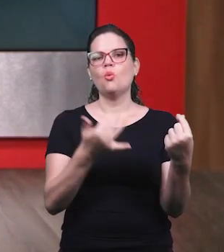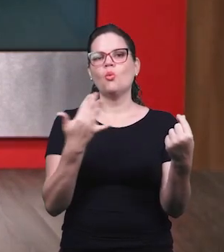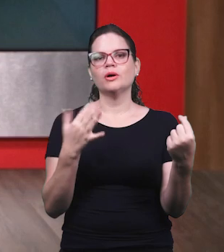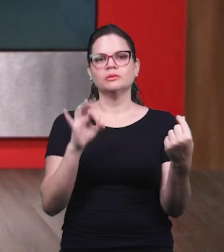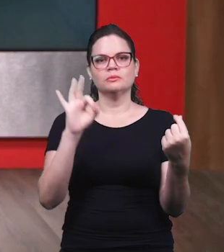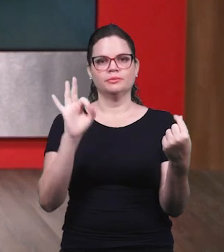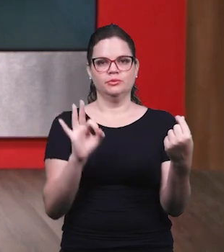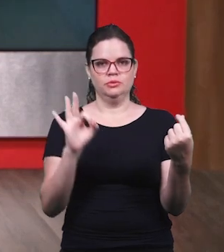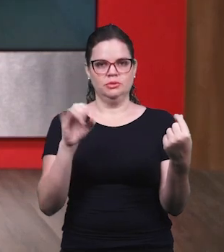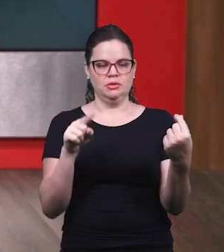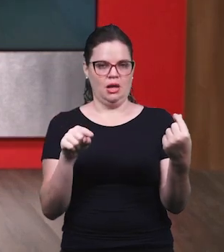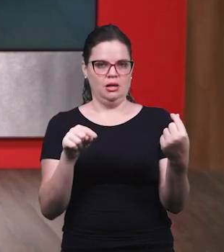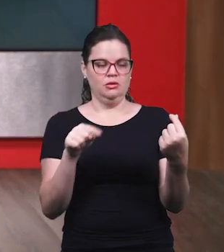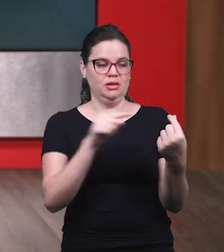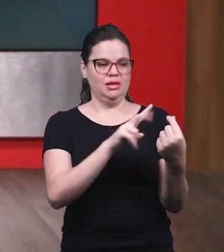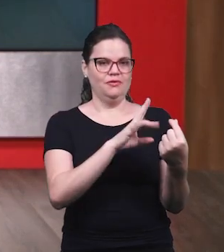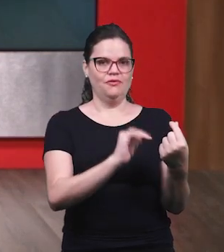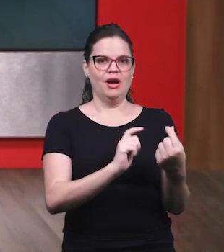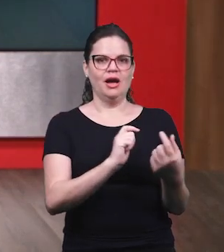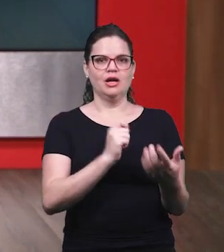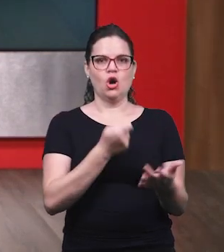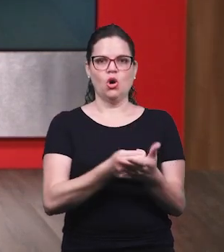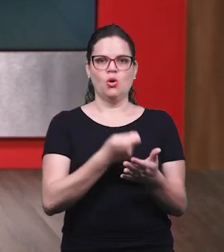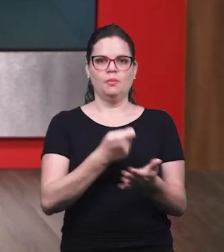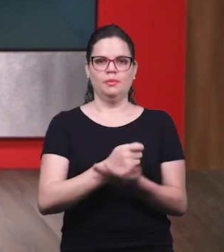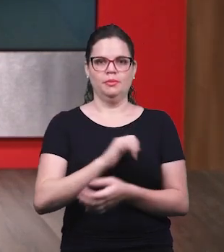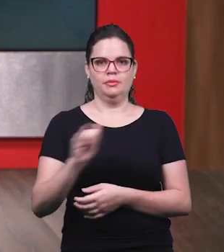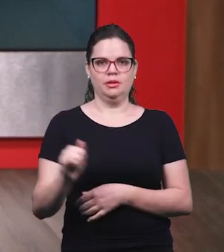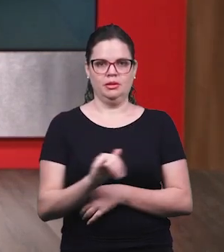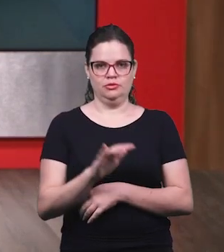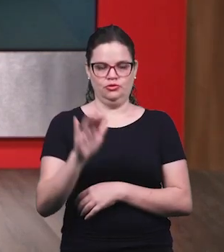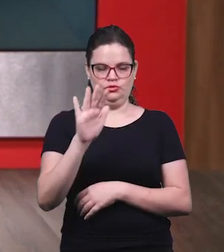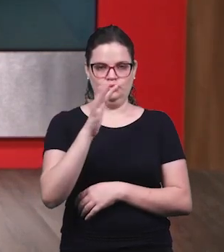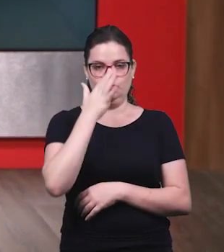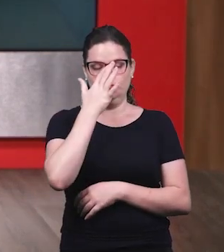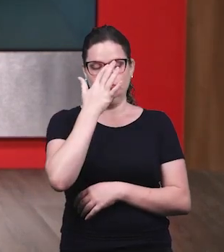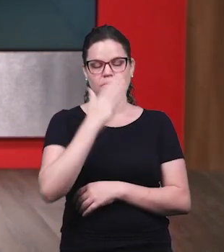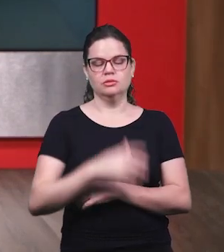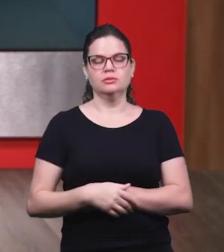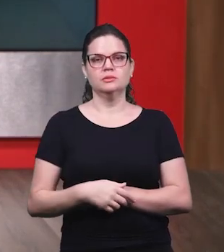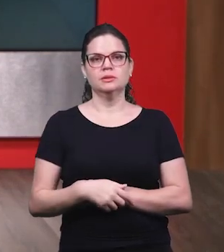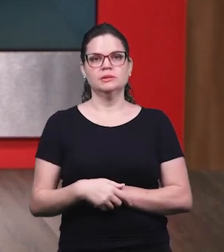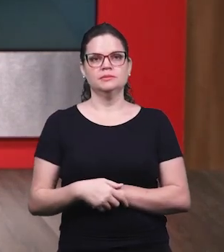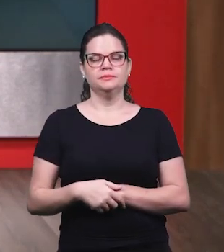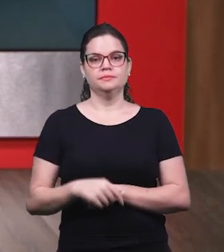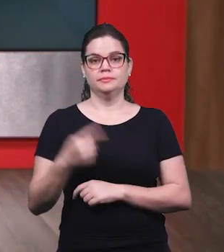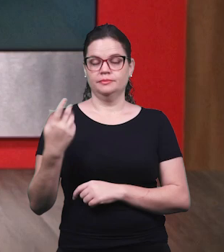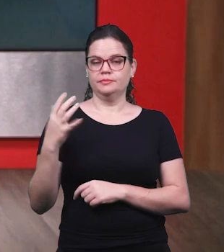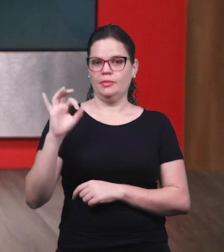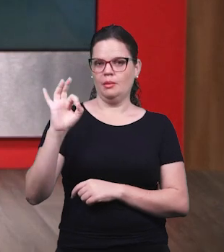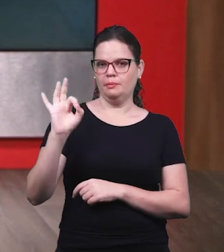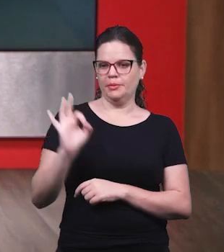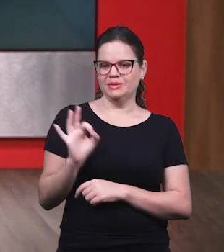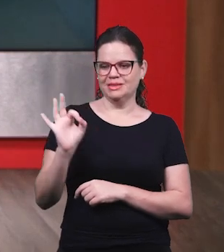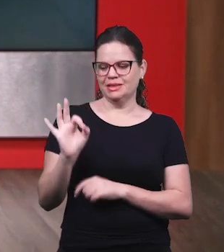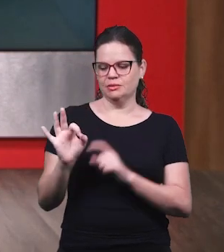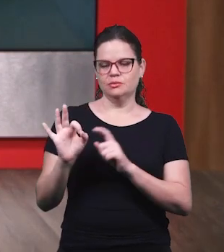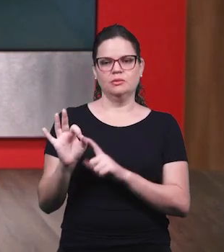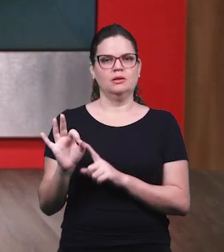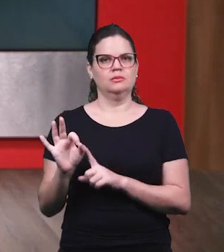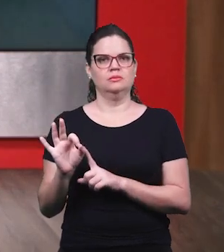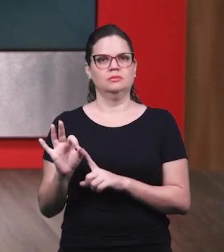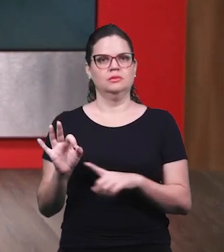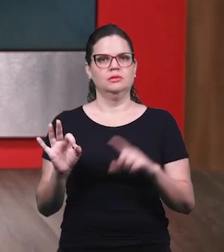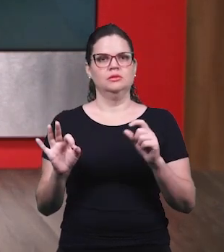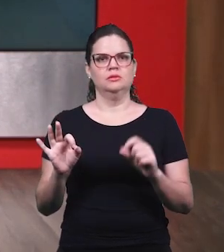principal, capital inicial, ponto de partida, e esse percentual é